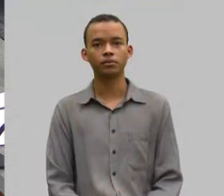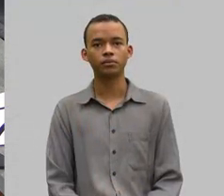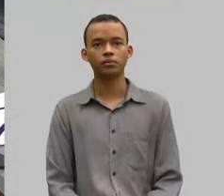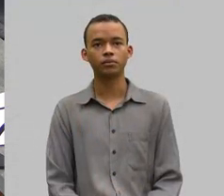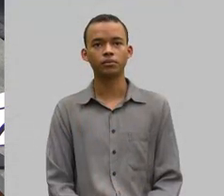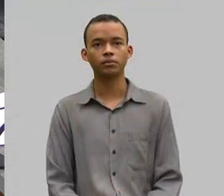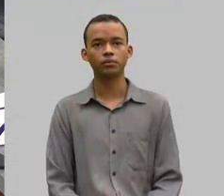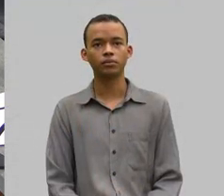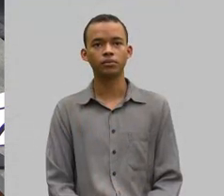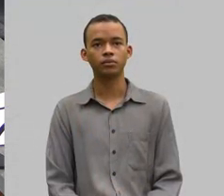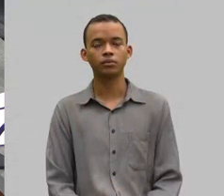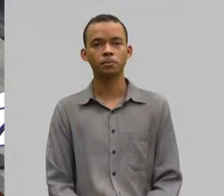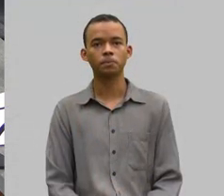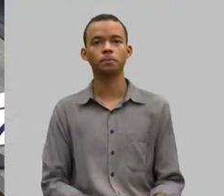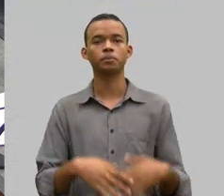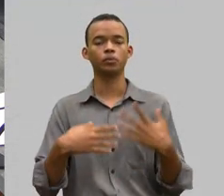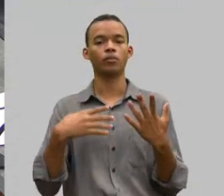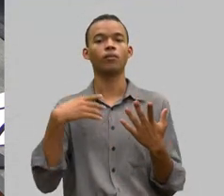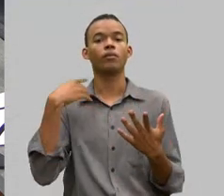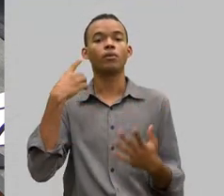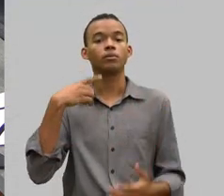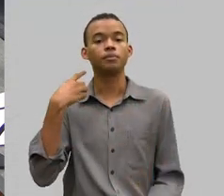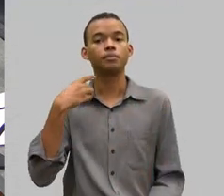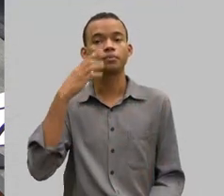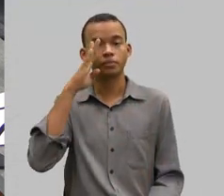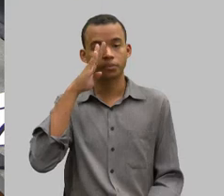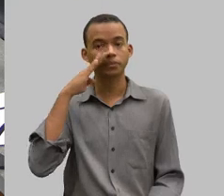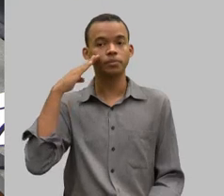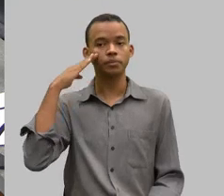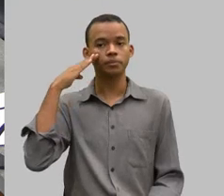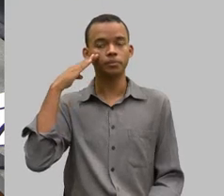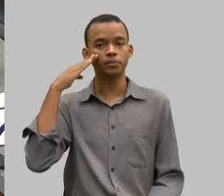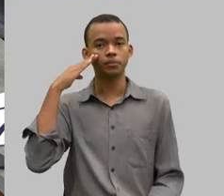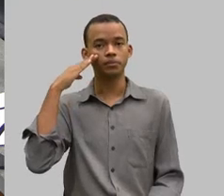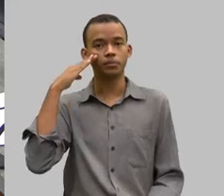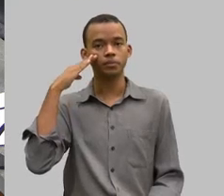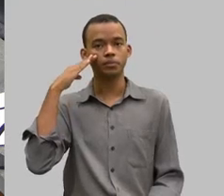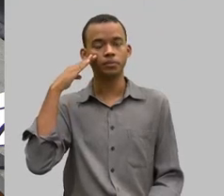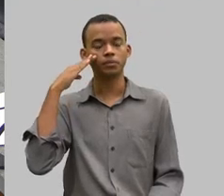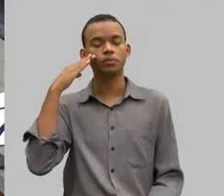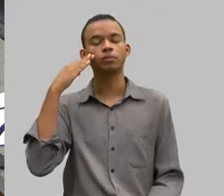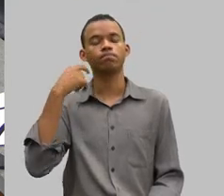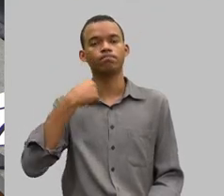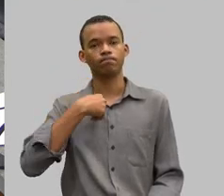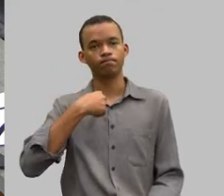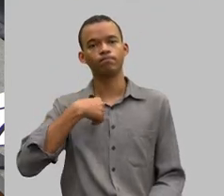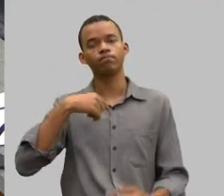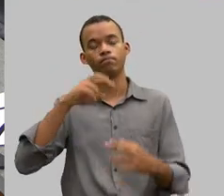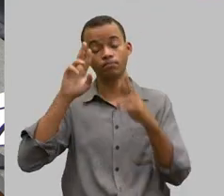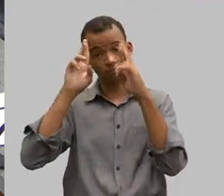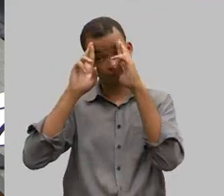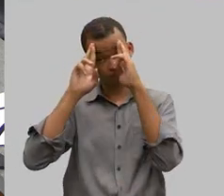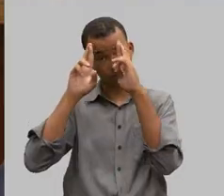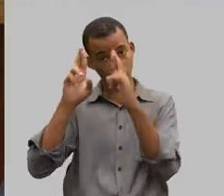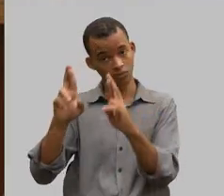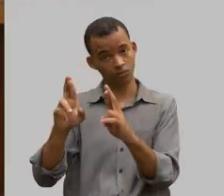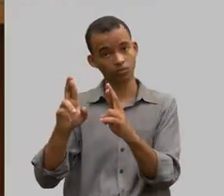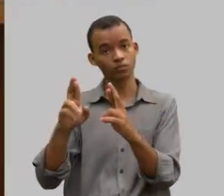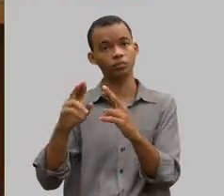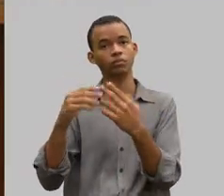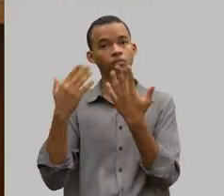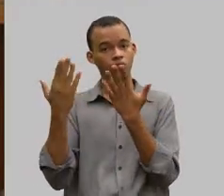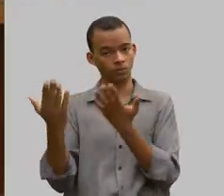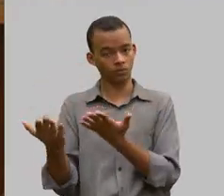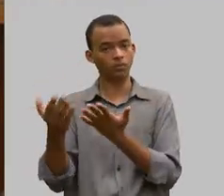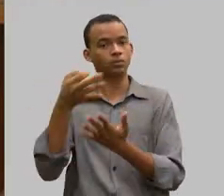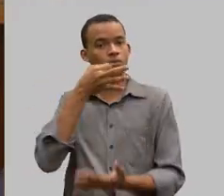eh deputada Beatriz Cerqueira respeito opinião obviamente vossa